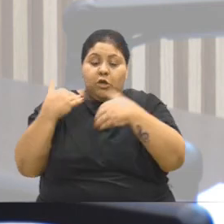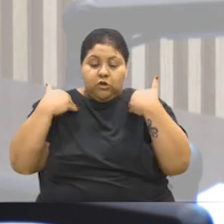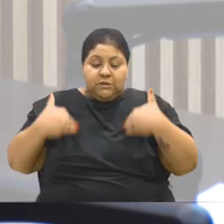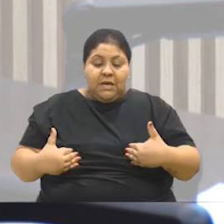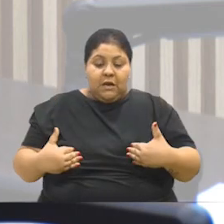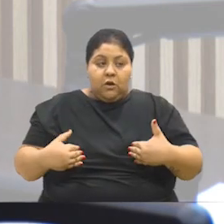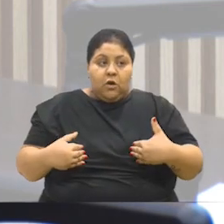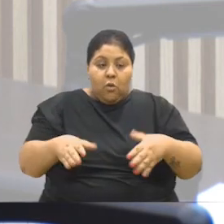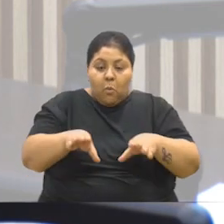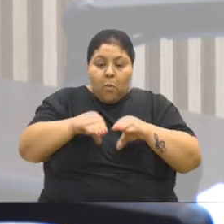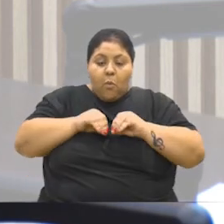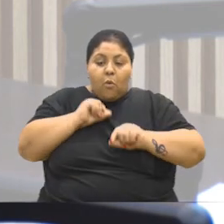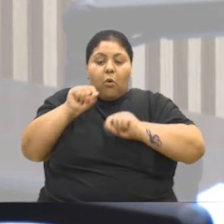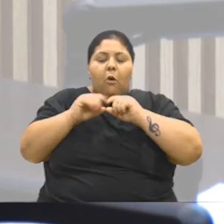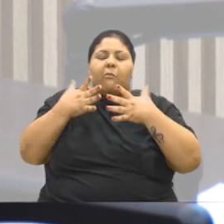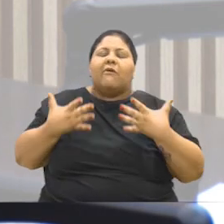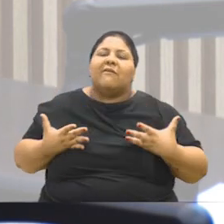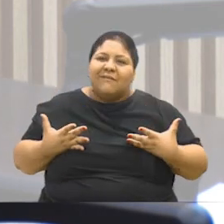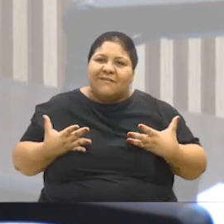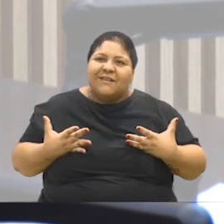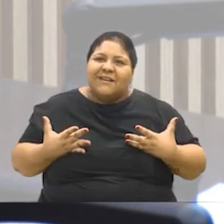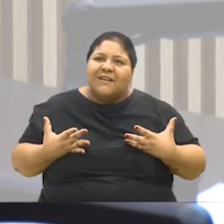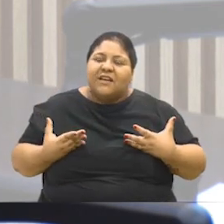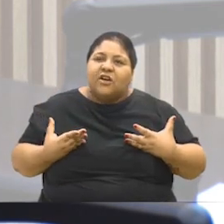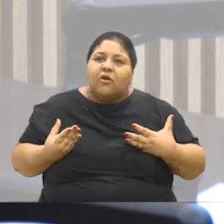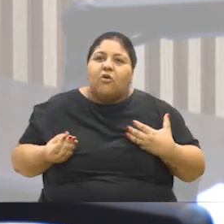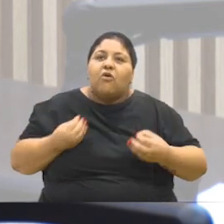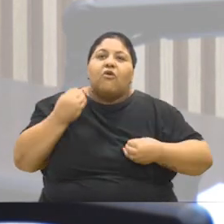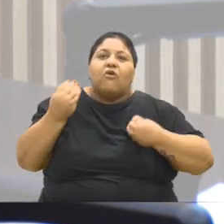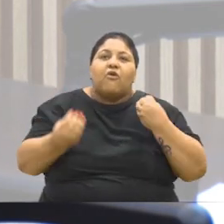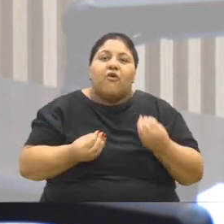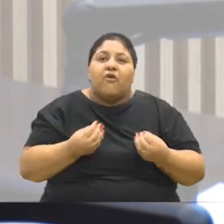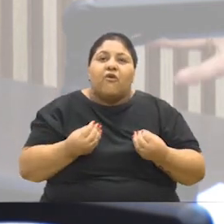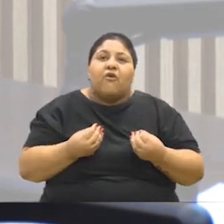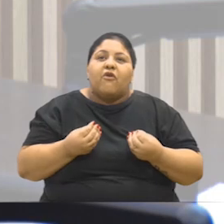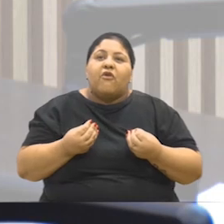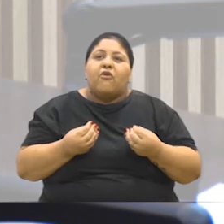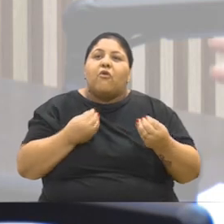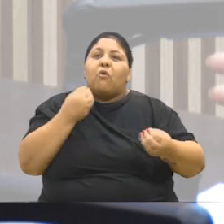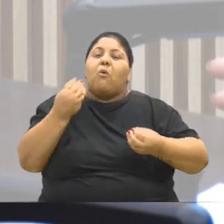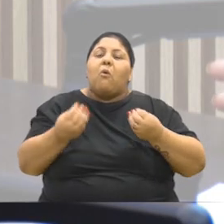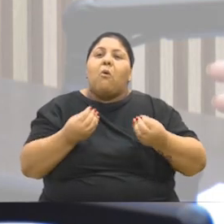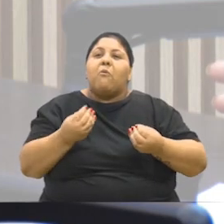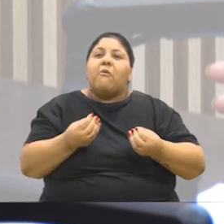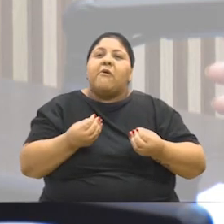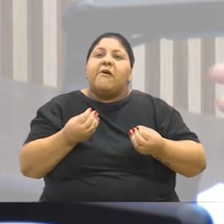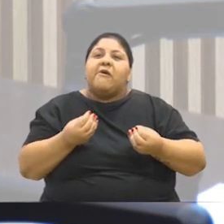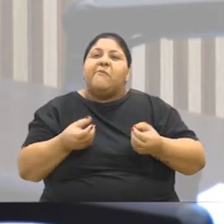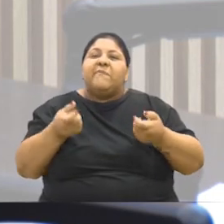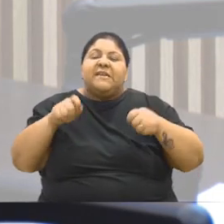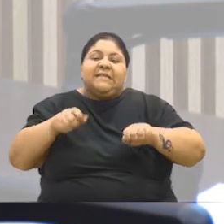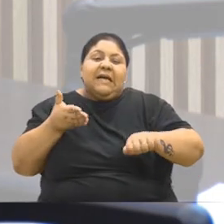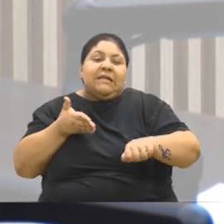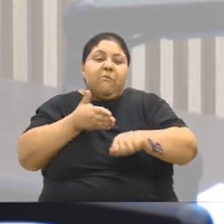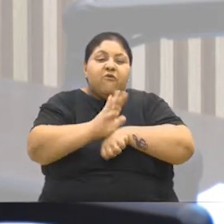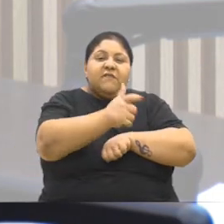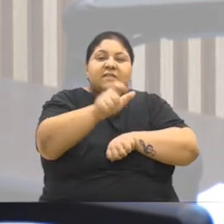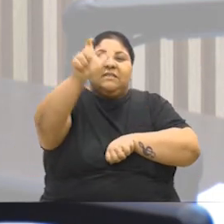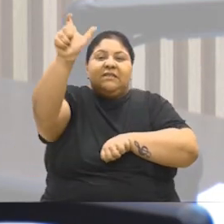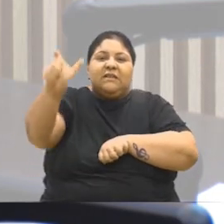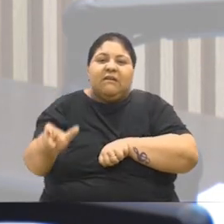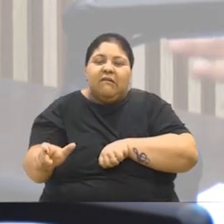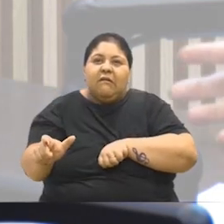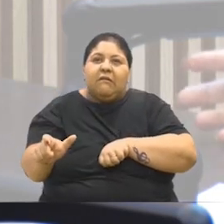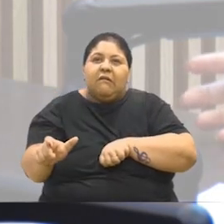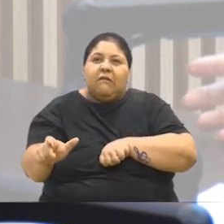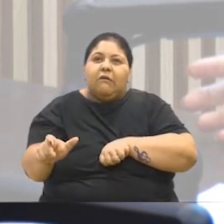o teu interno como está? Como está a questão de depender da validação do outro? De esperar que o outro faça por